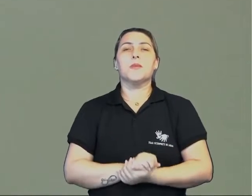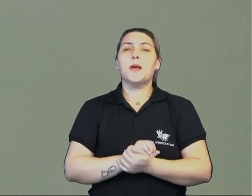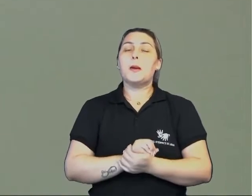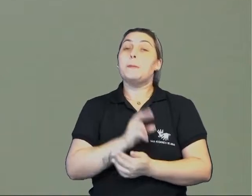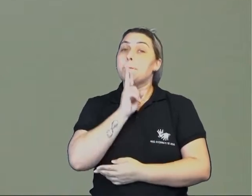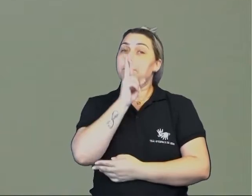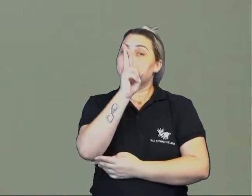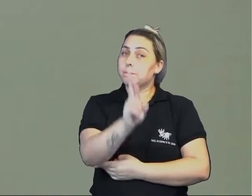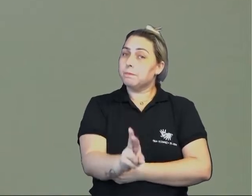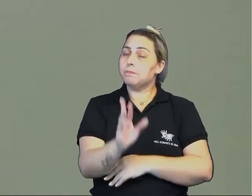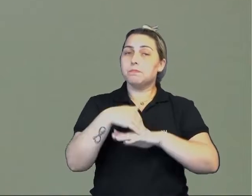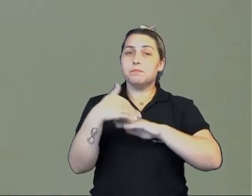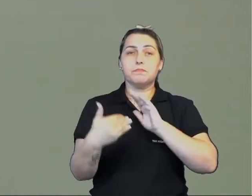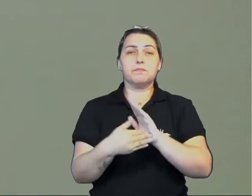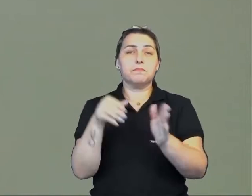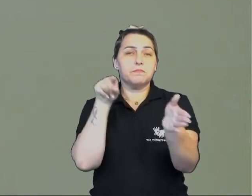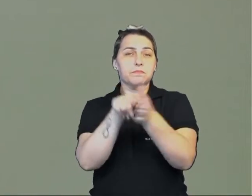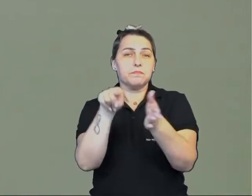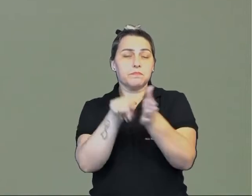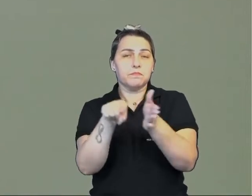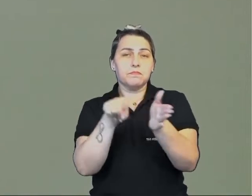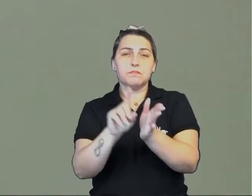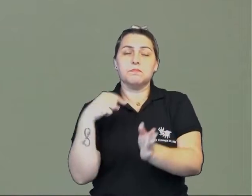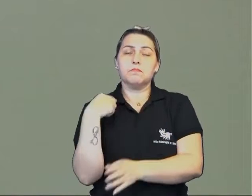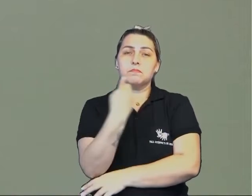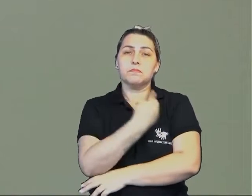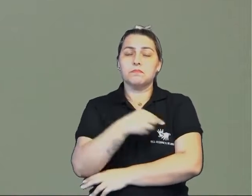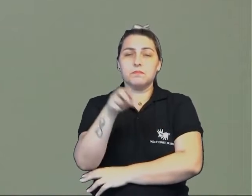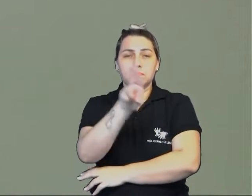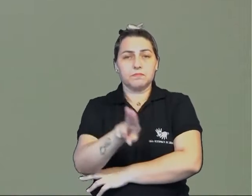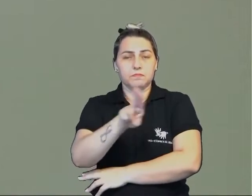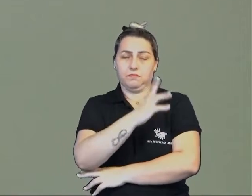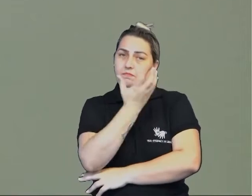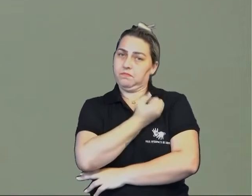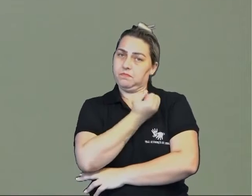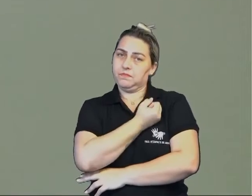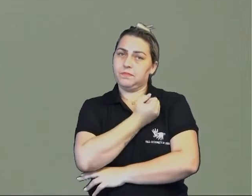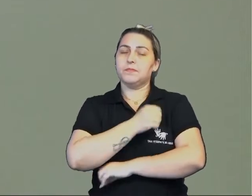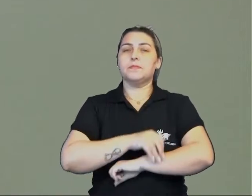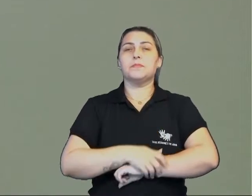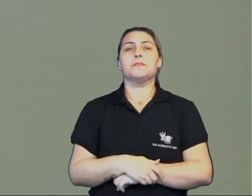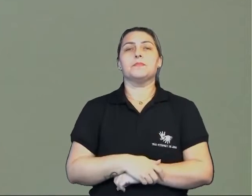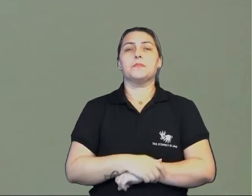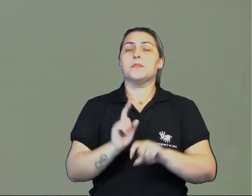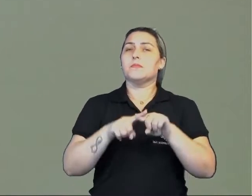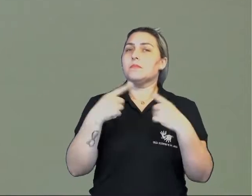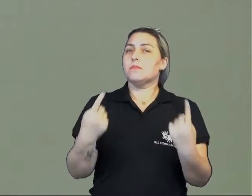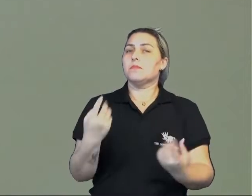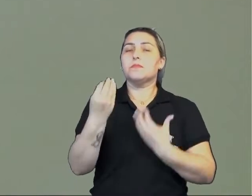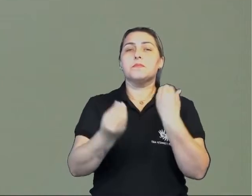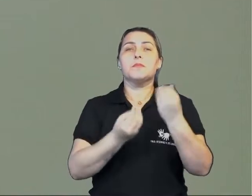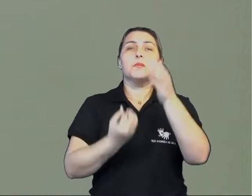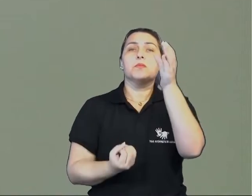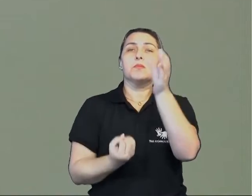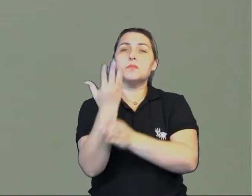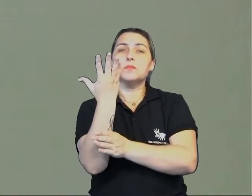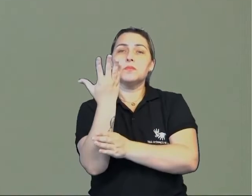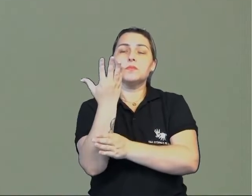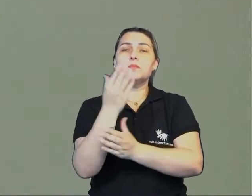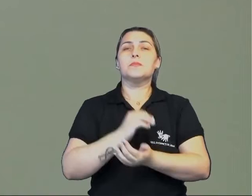Para responder todas essas perguntas, nós utilizamos os números. Mas como eles